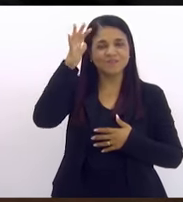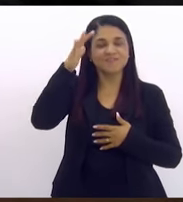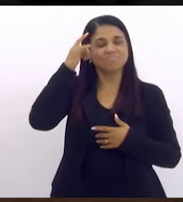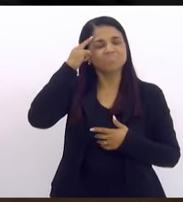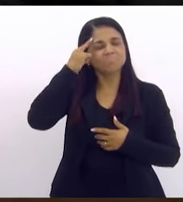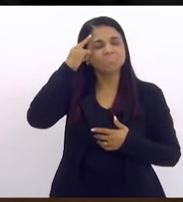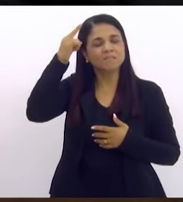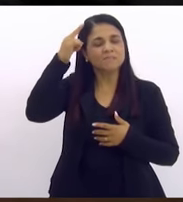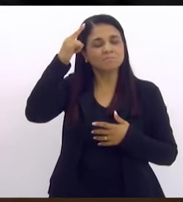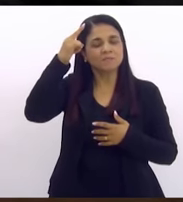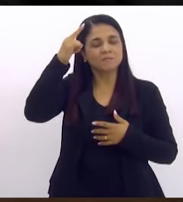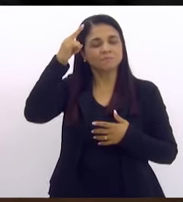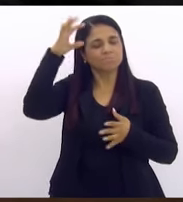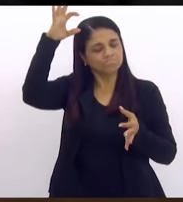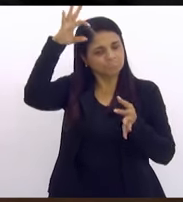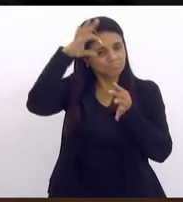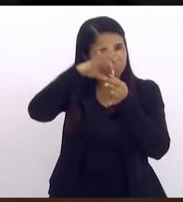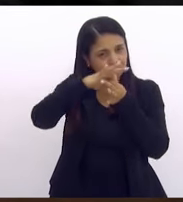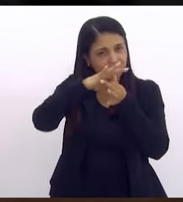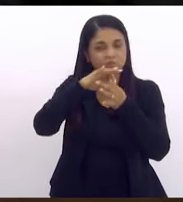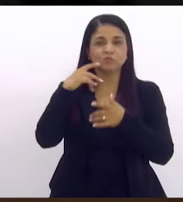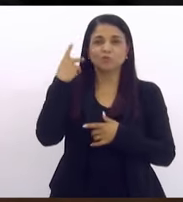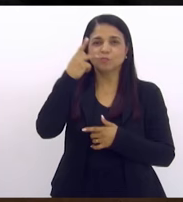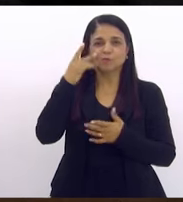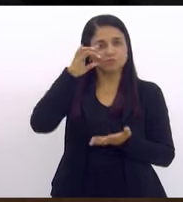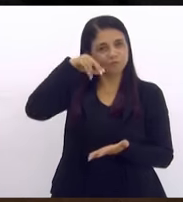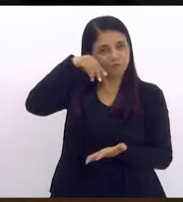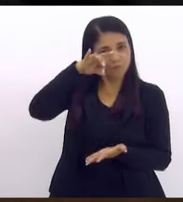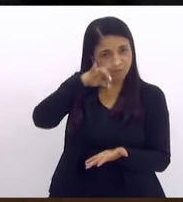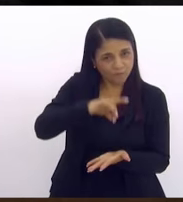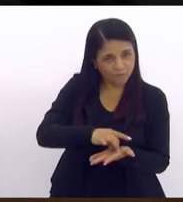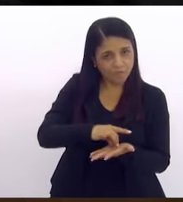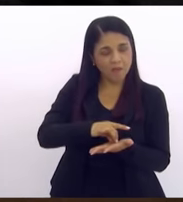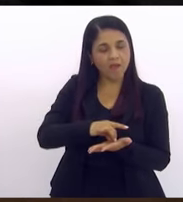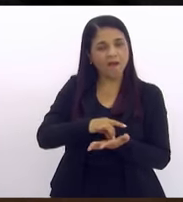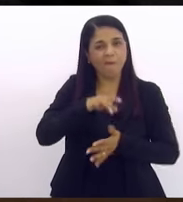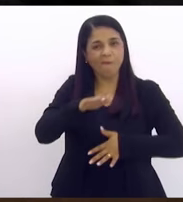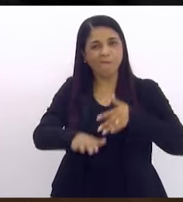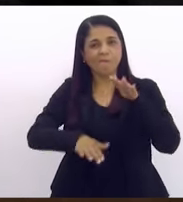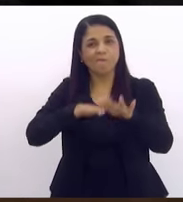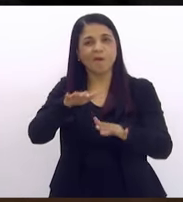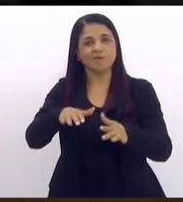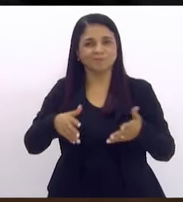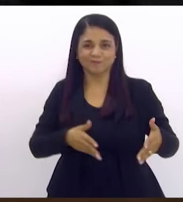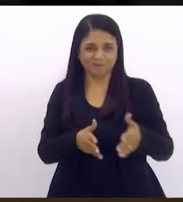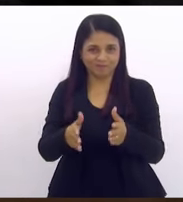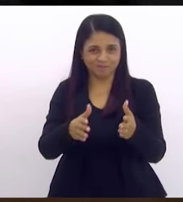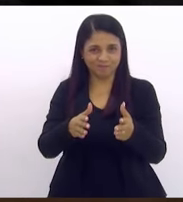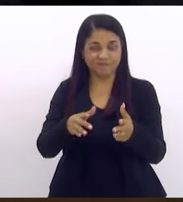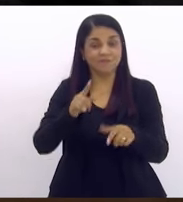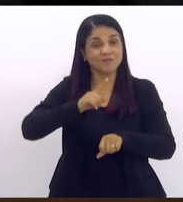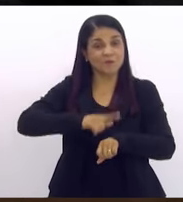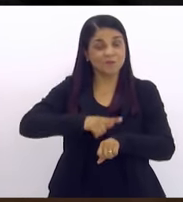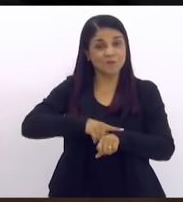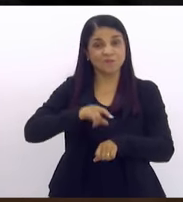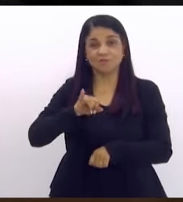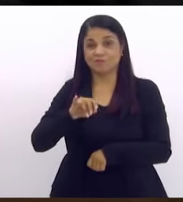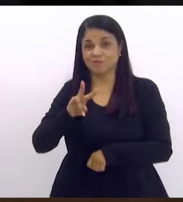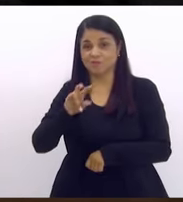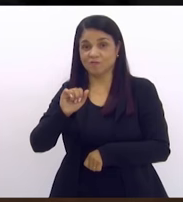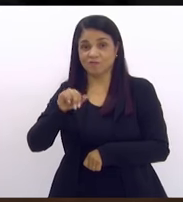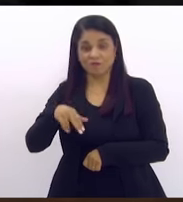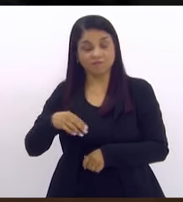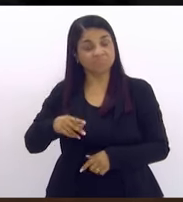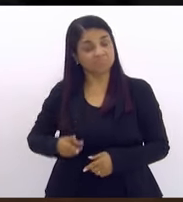pensamento assimilado do político firmar os passos no caminho trilhado e também é hora de Ivan apenas seguir